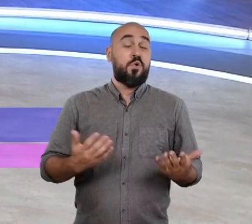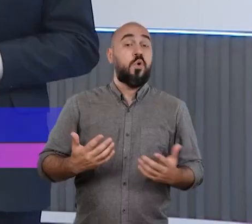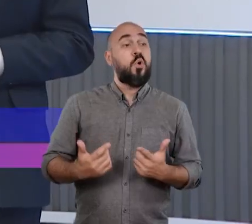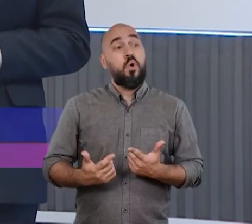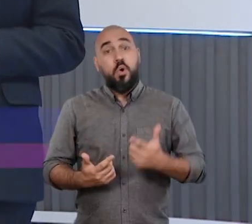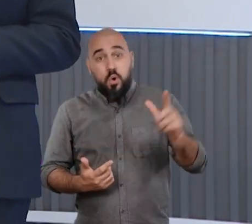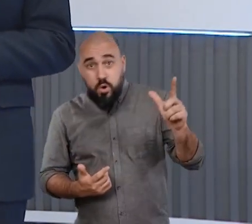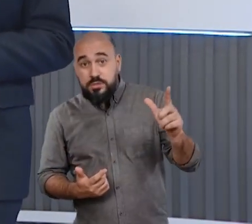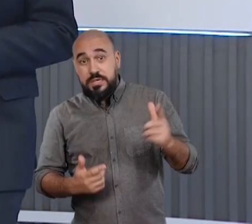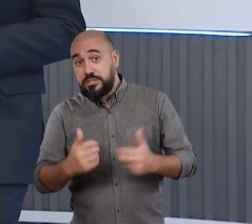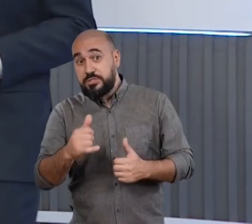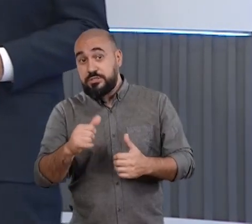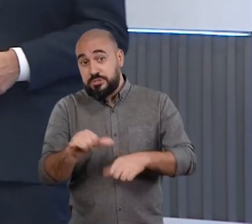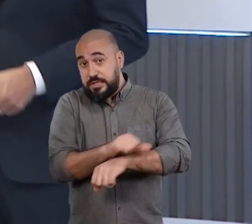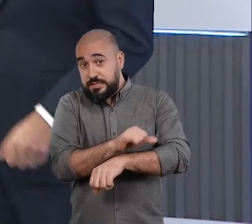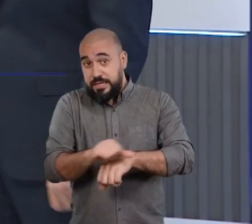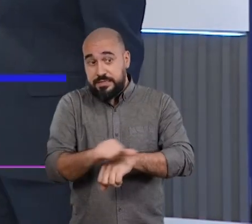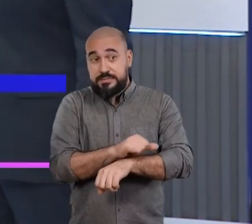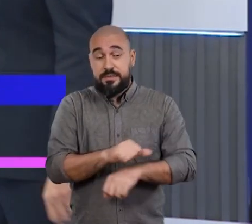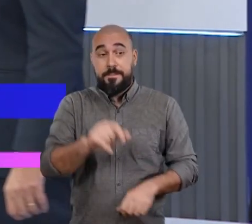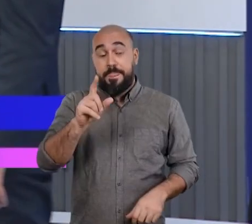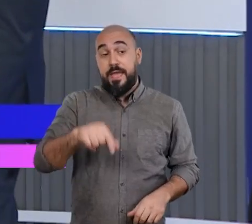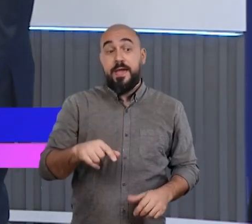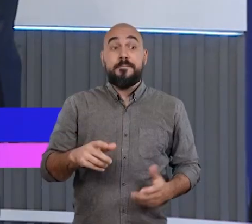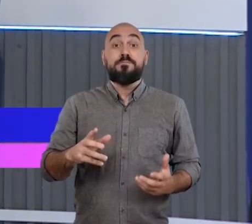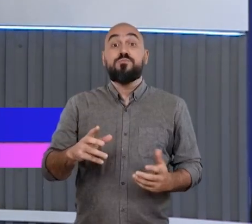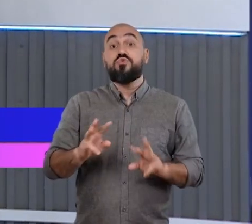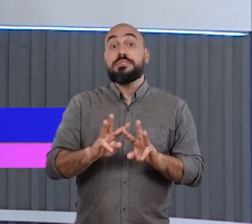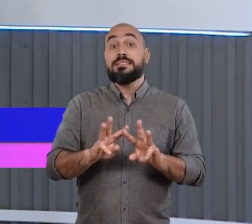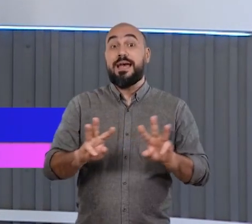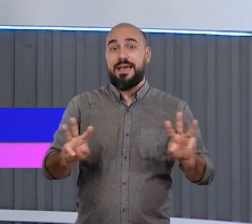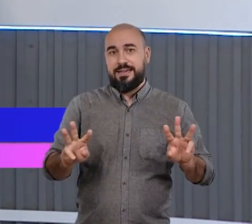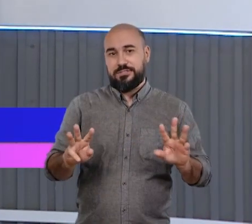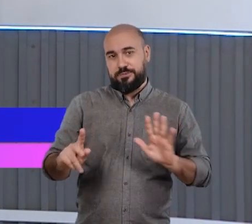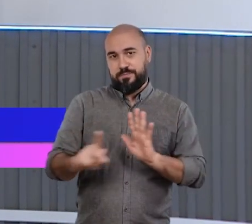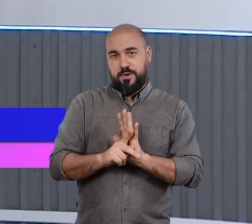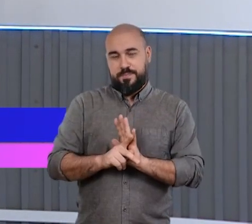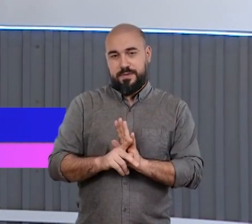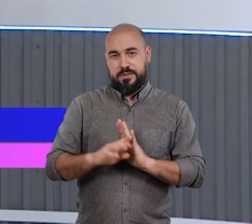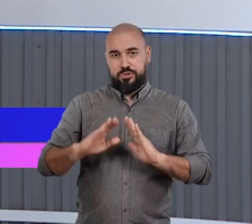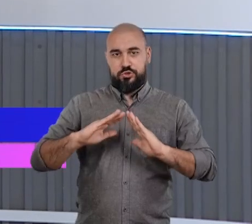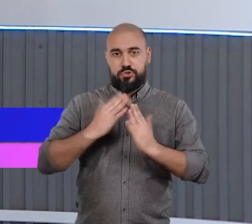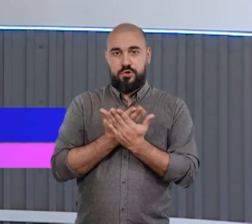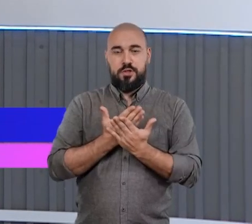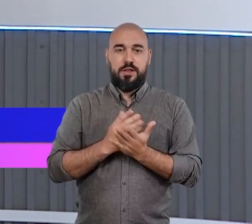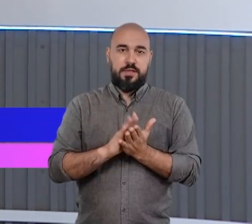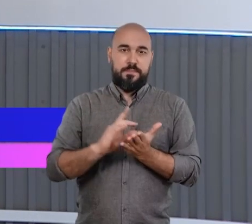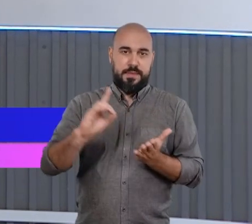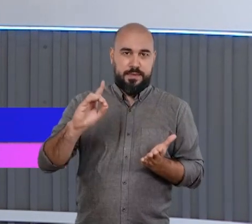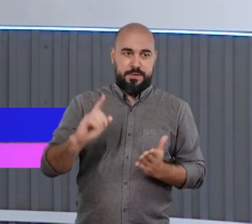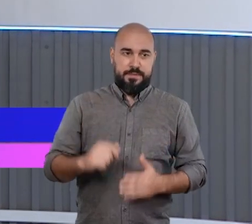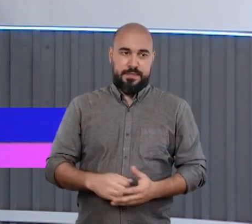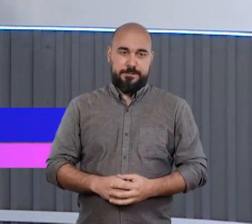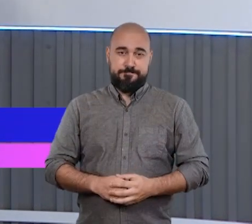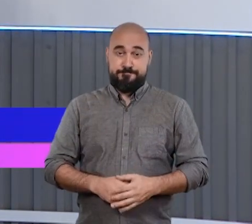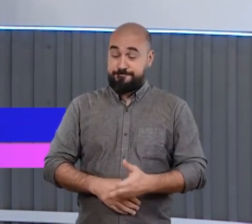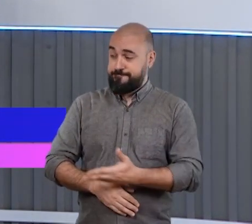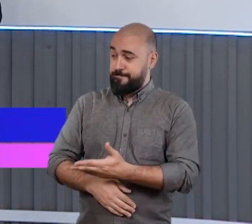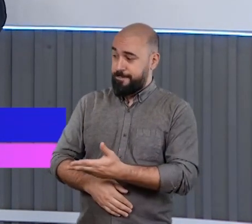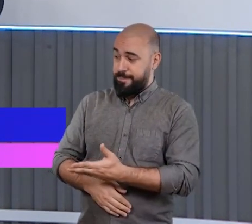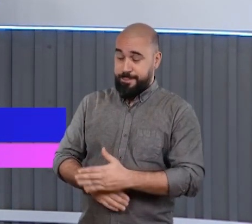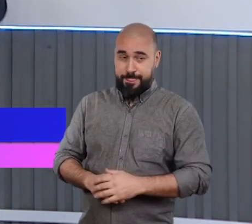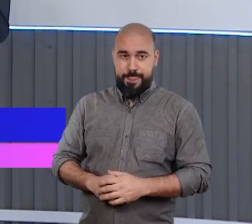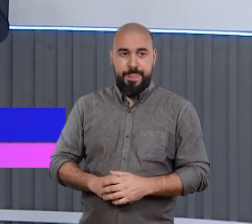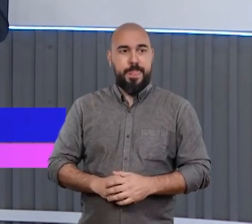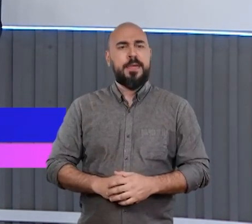Outra forma que você tem é por meio do nosso site da Escola Bíblica. Eu quero mostrar para você aqui onde é que você tem que